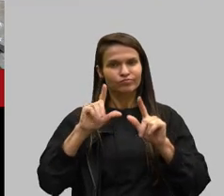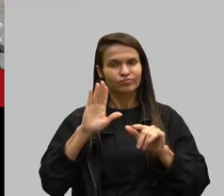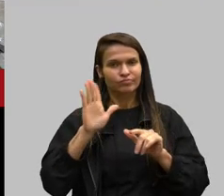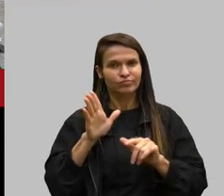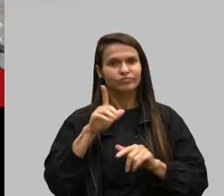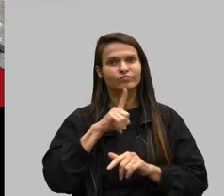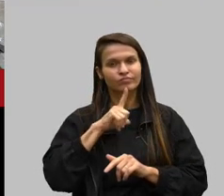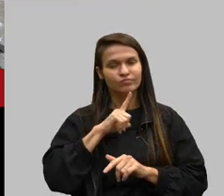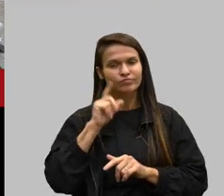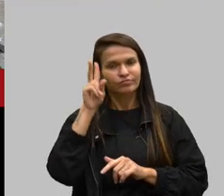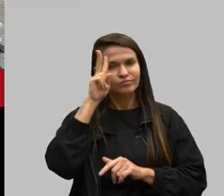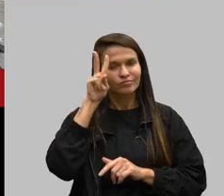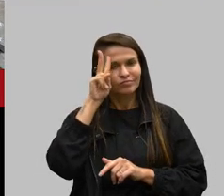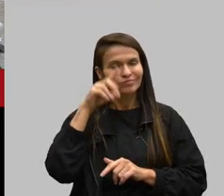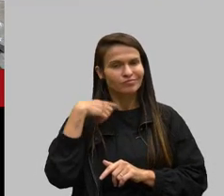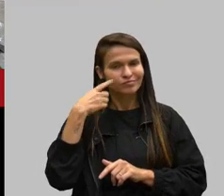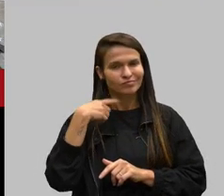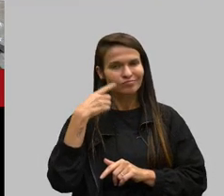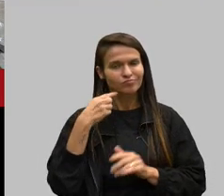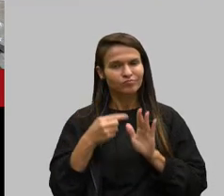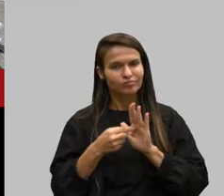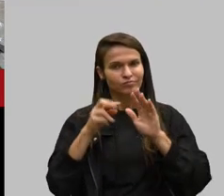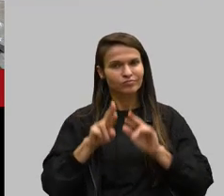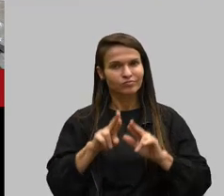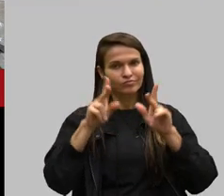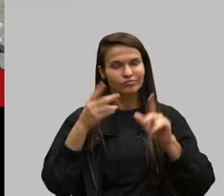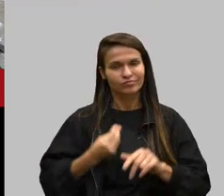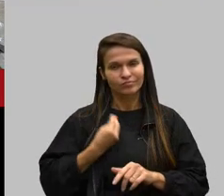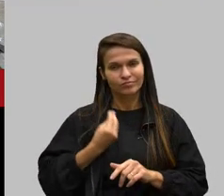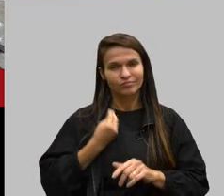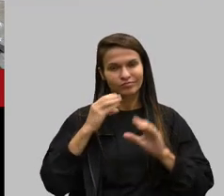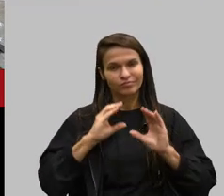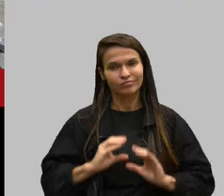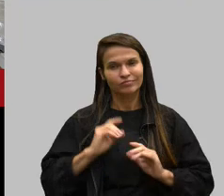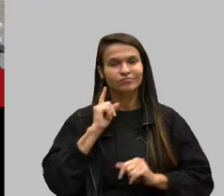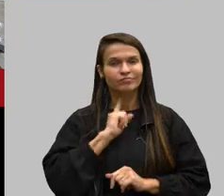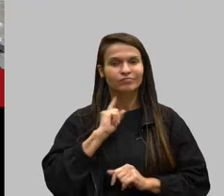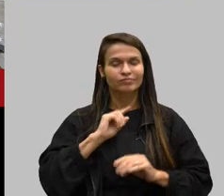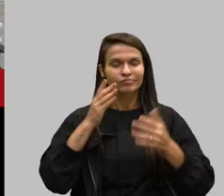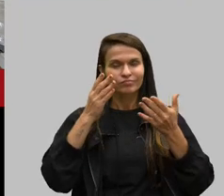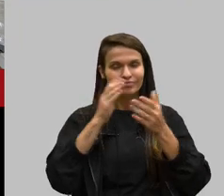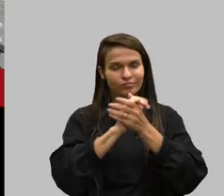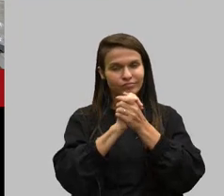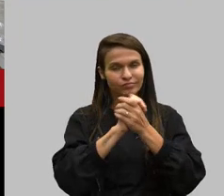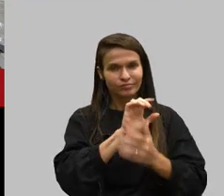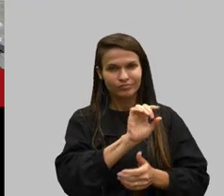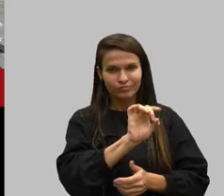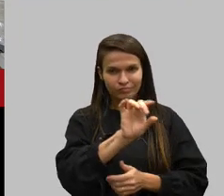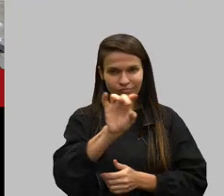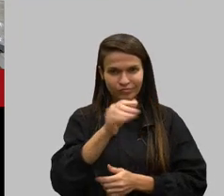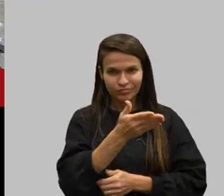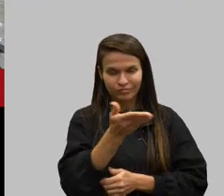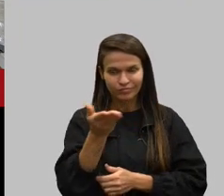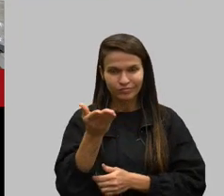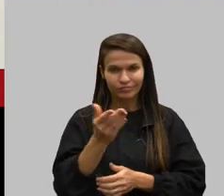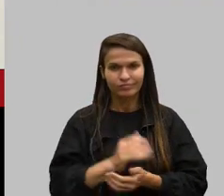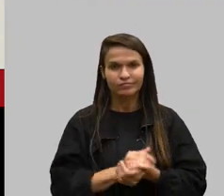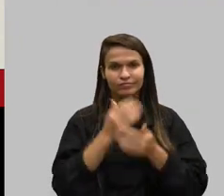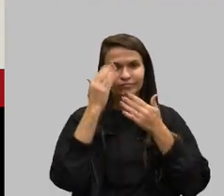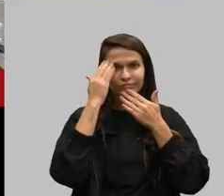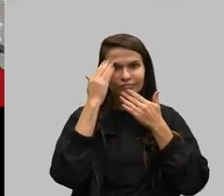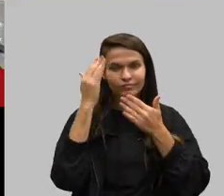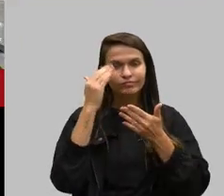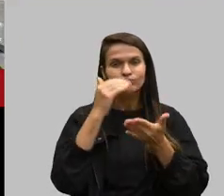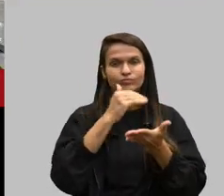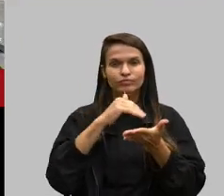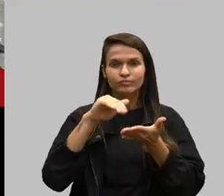eh que realmente fazem a diferença na vida dos cidadãos mineiros parabéns a cada um de vocês obrigado muito obrigado secretário Marcelo